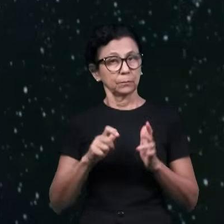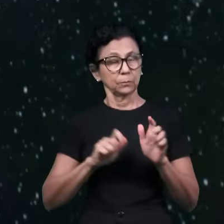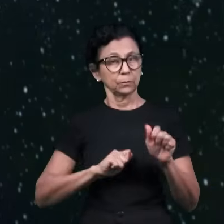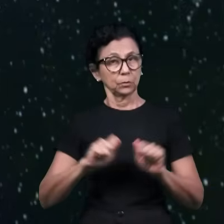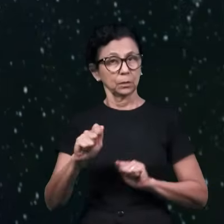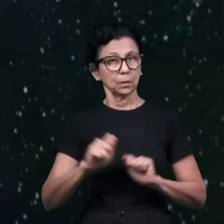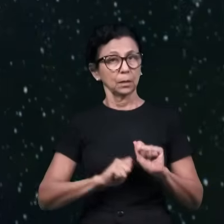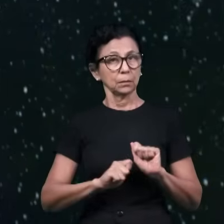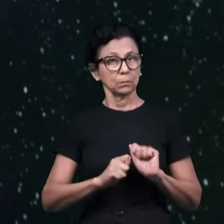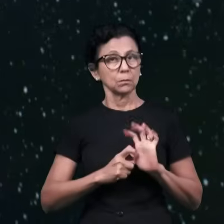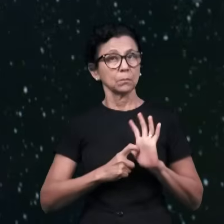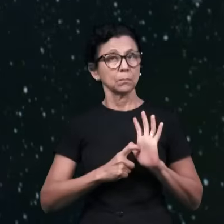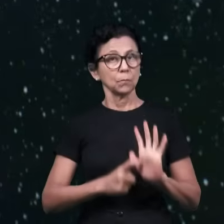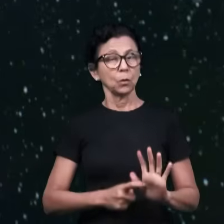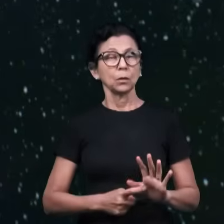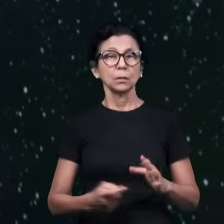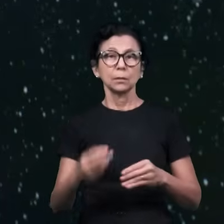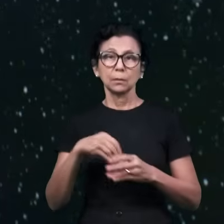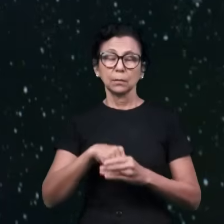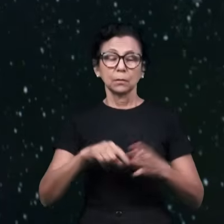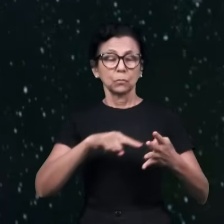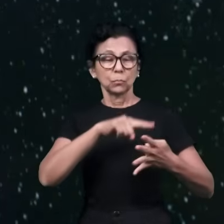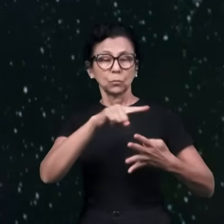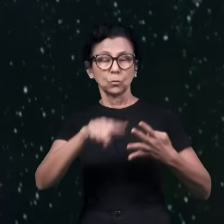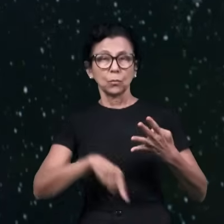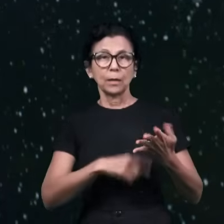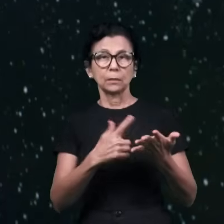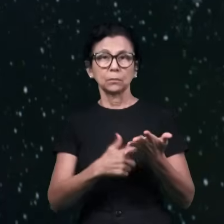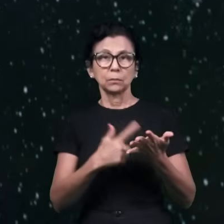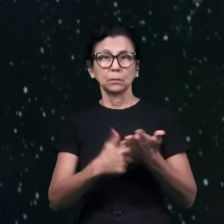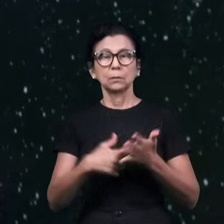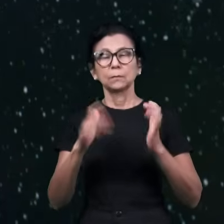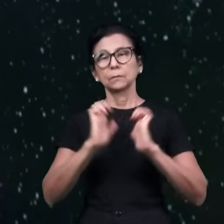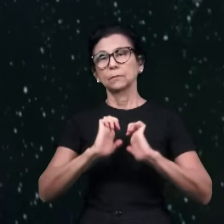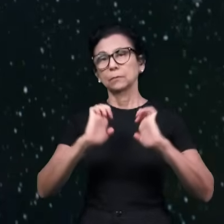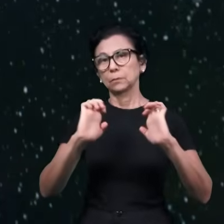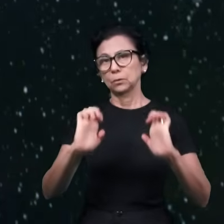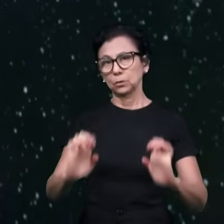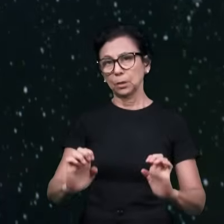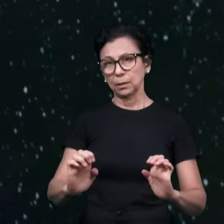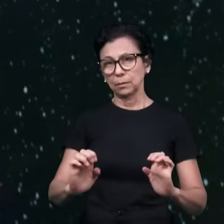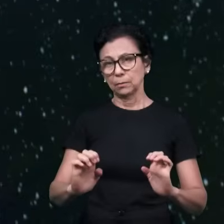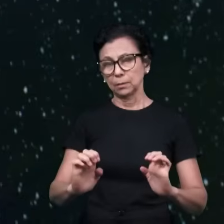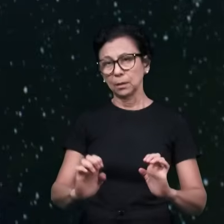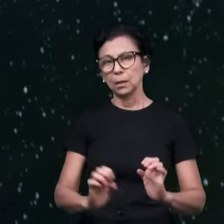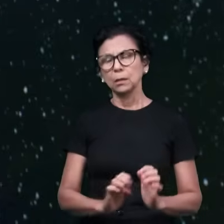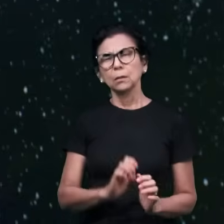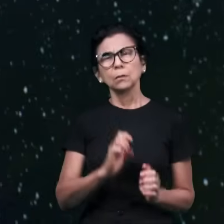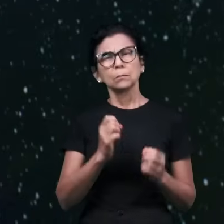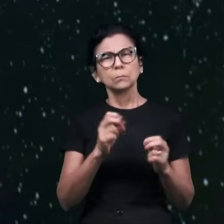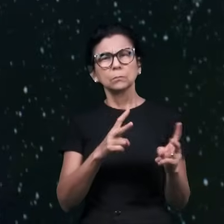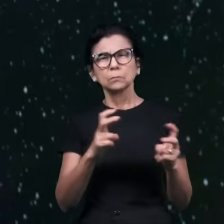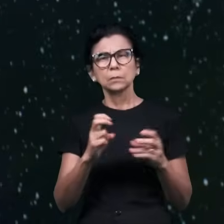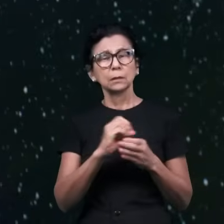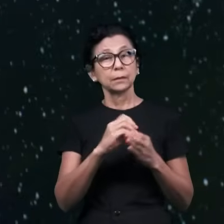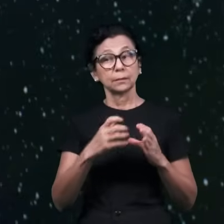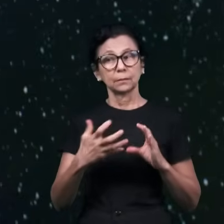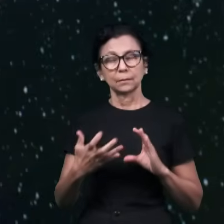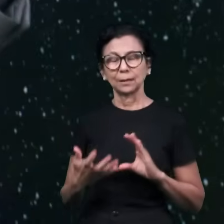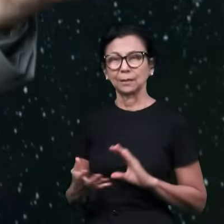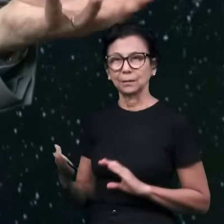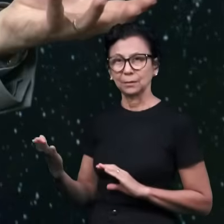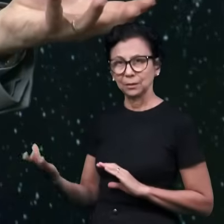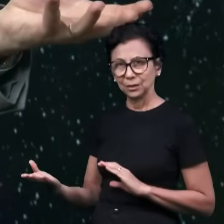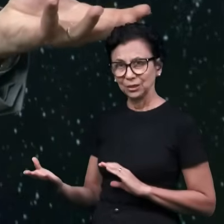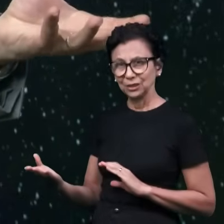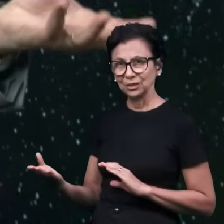está nos 4 evangelhos. Então, quando nós vamos vendo essas designações, esses